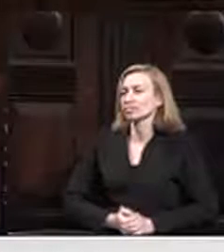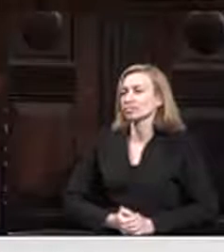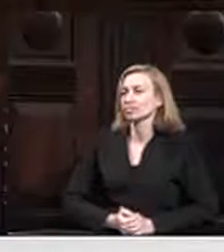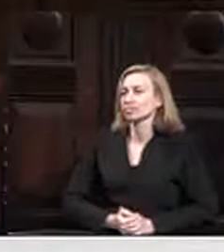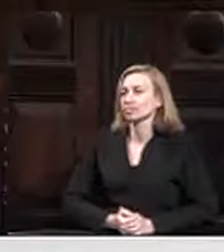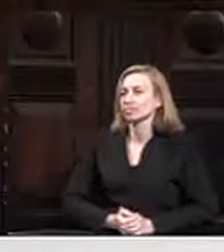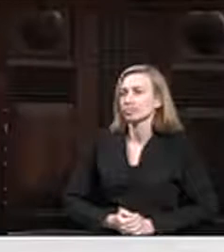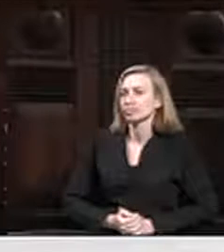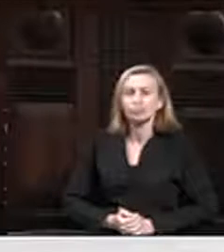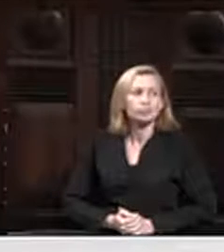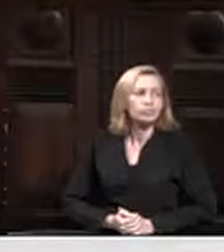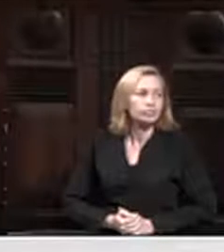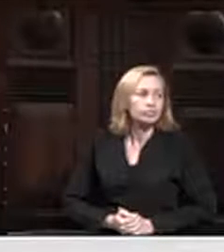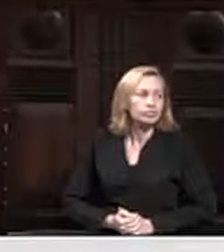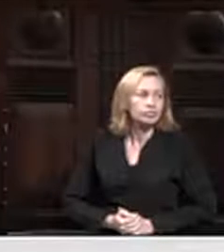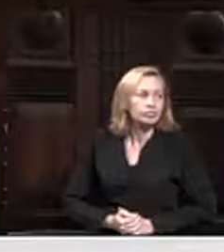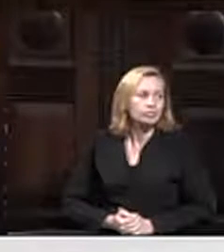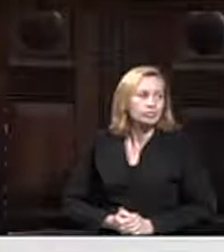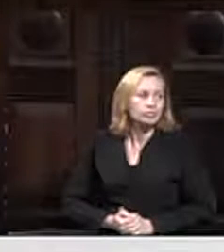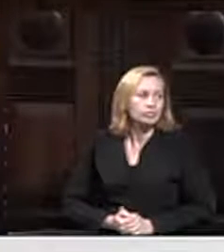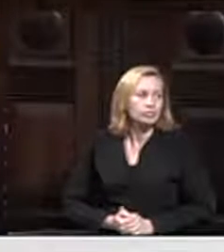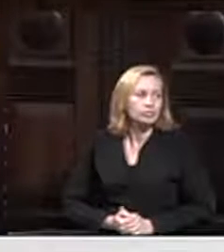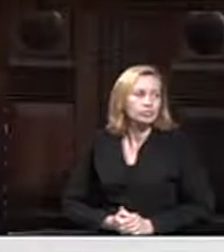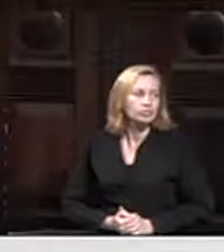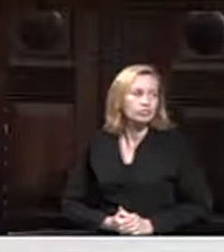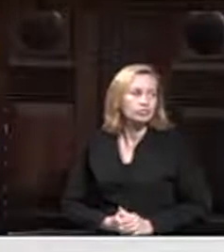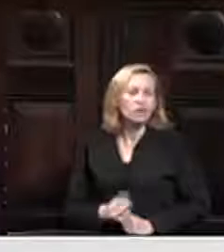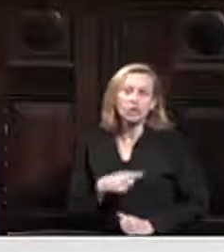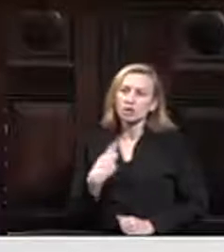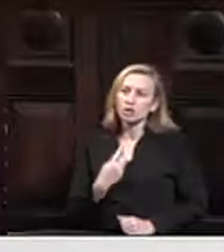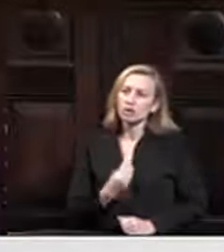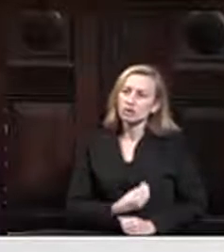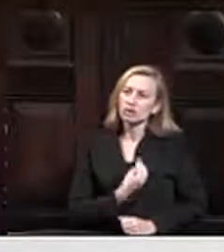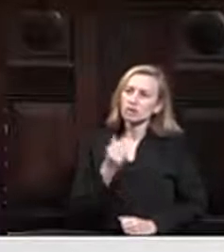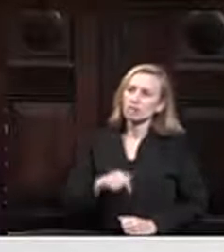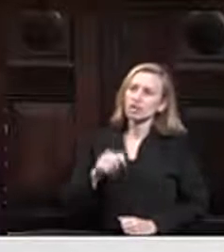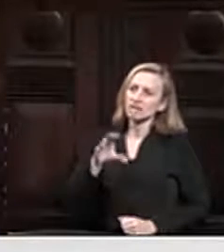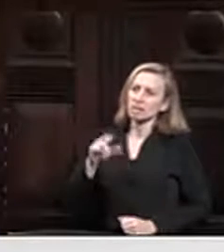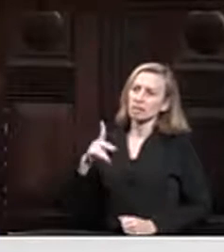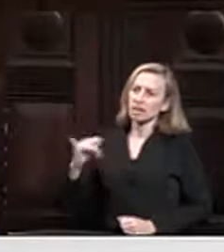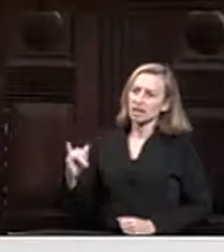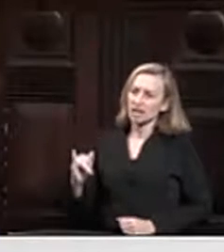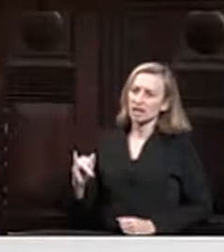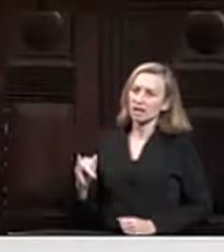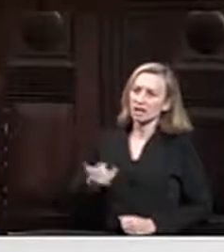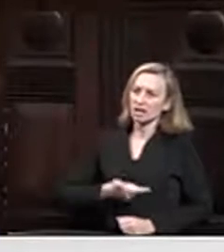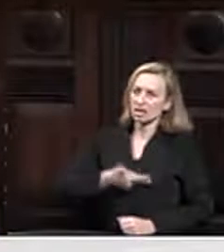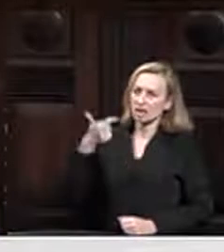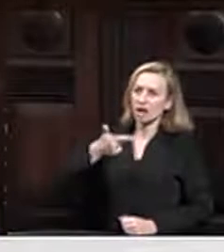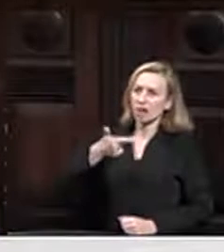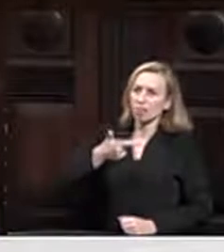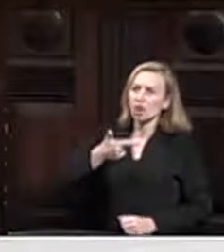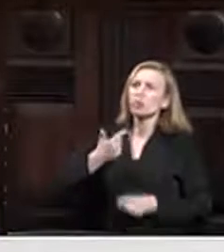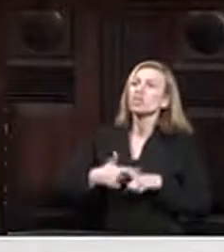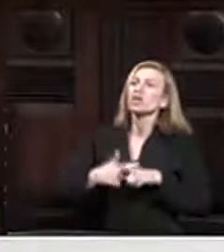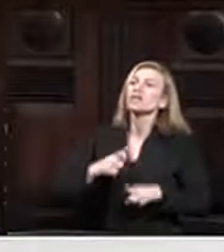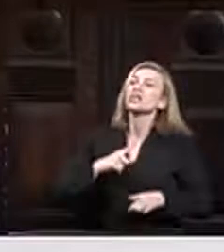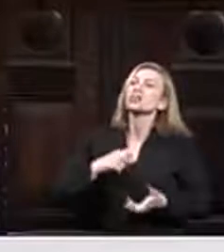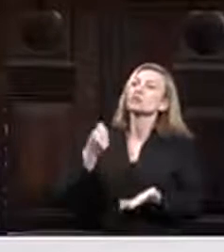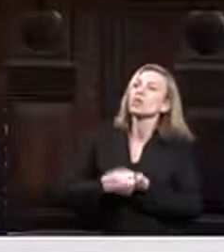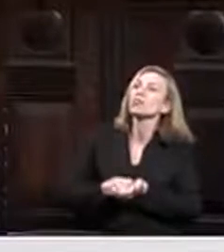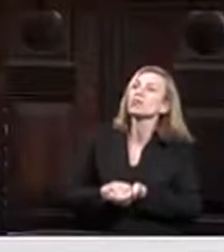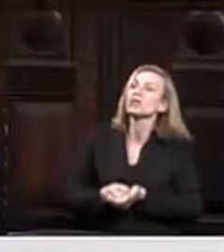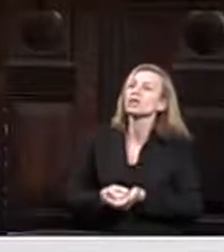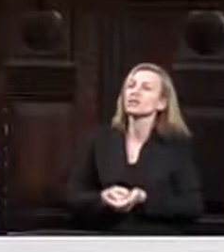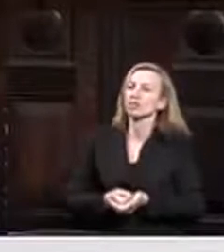Deputado Silas Bento, se o senhor for lá olhar, e nós estivemos aqui na CPI das armas, quem tem a obrigação do controle